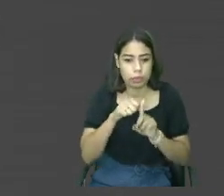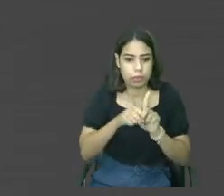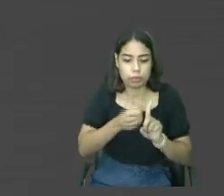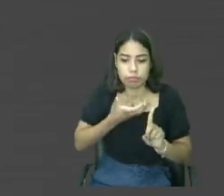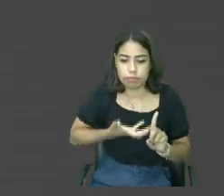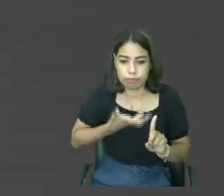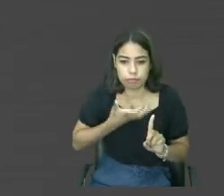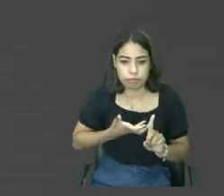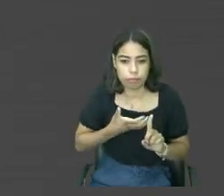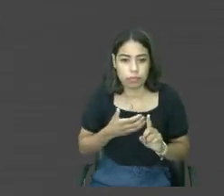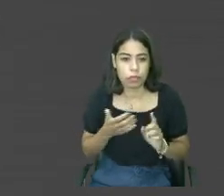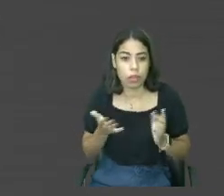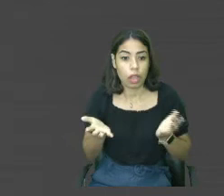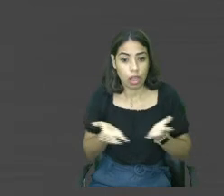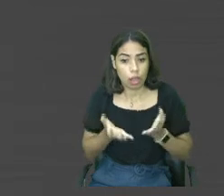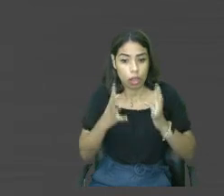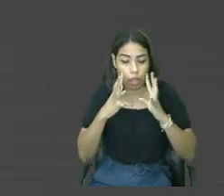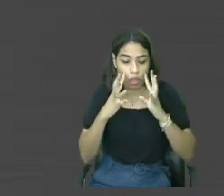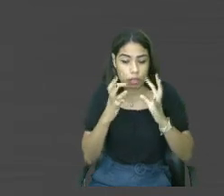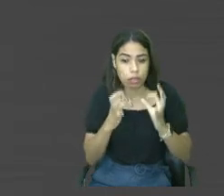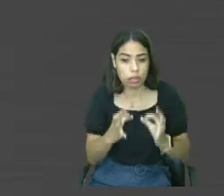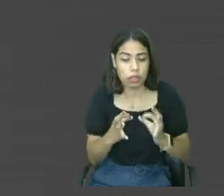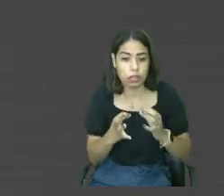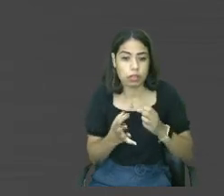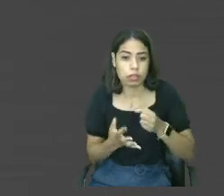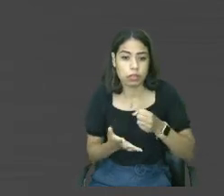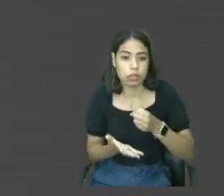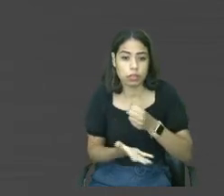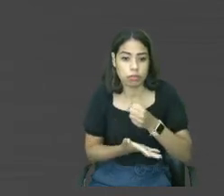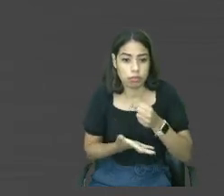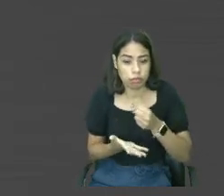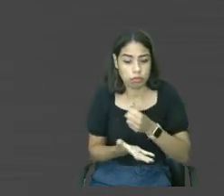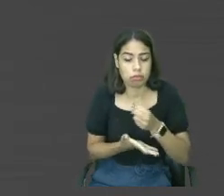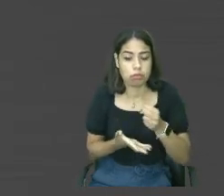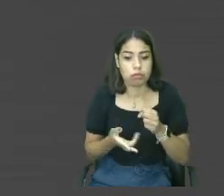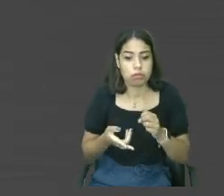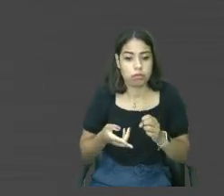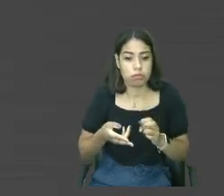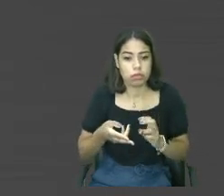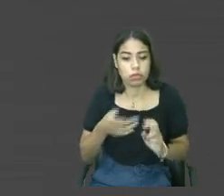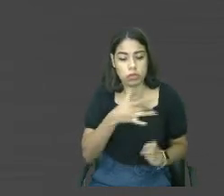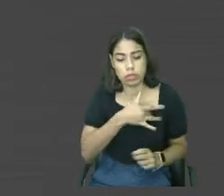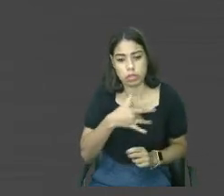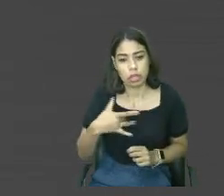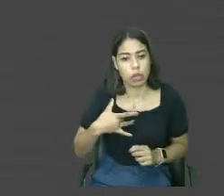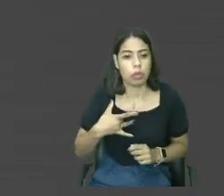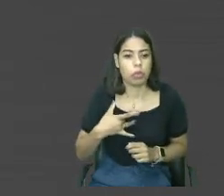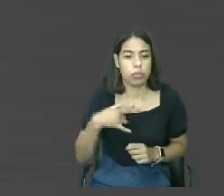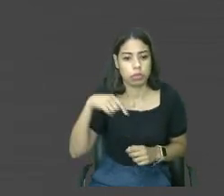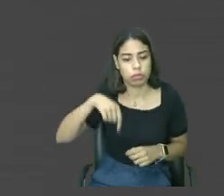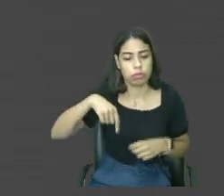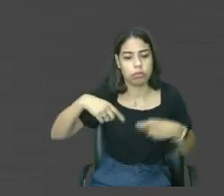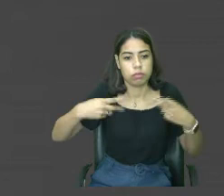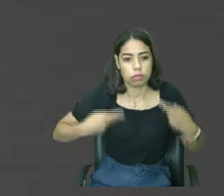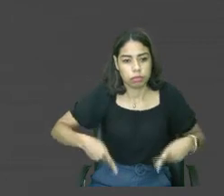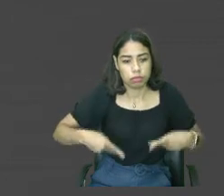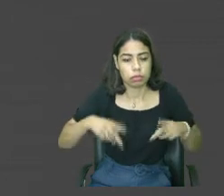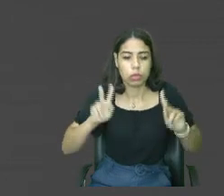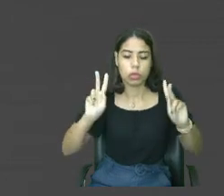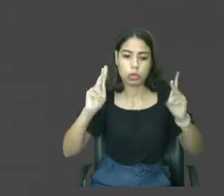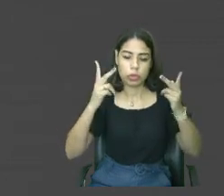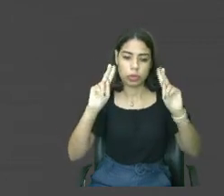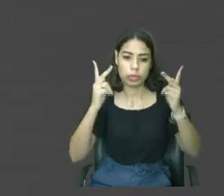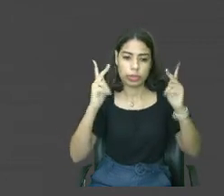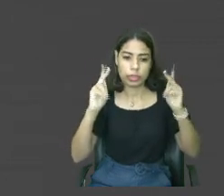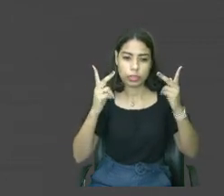E agora a gente passa a falar da rede de saúde, né, dos dados referentes às principais ações e serviços de saúde